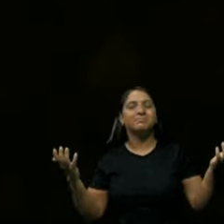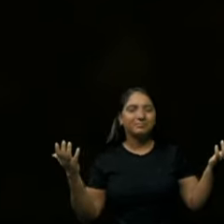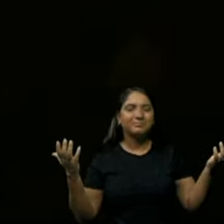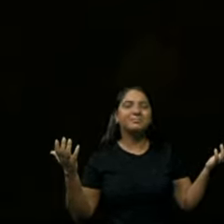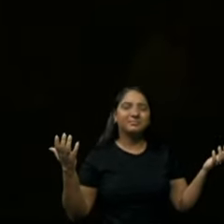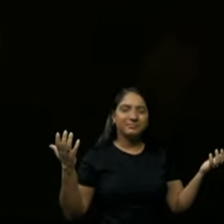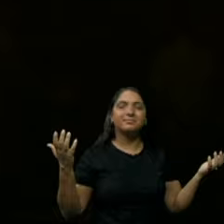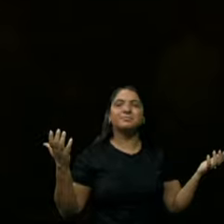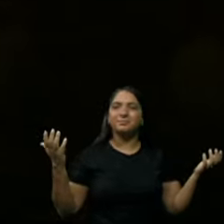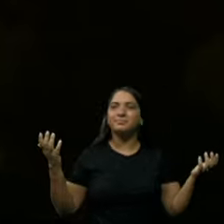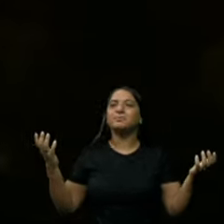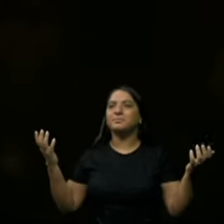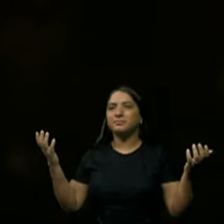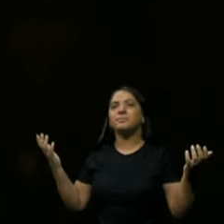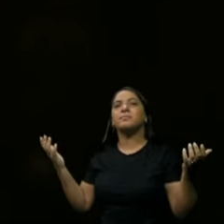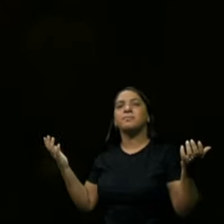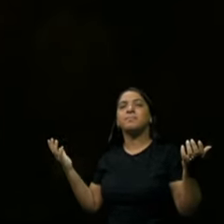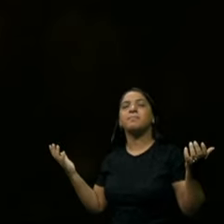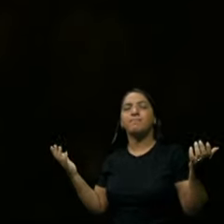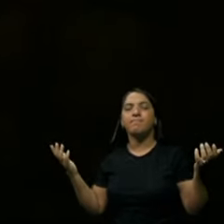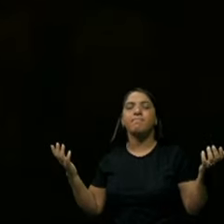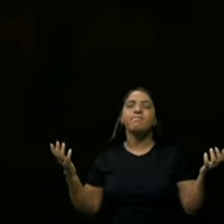E aí